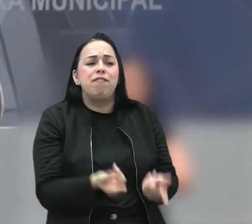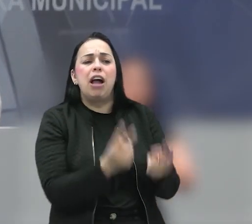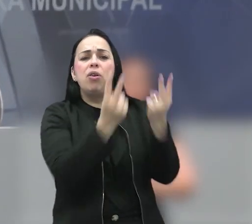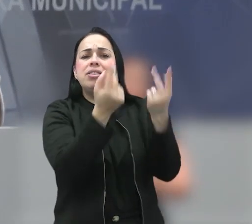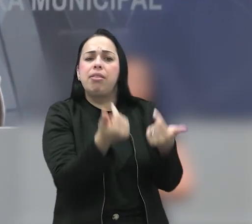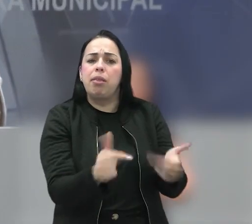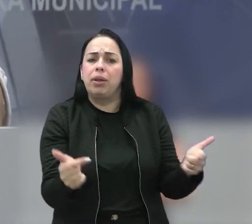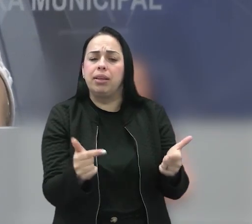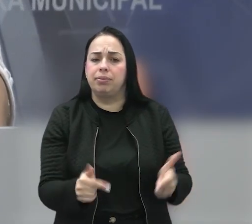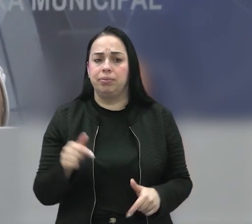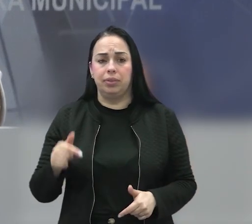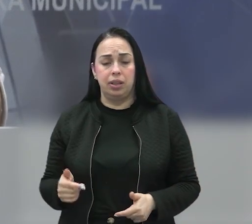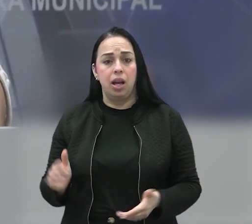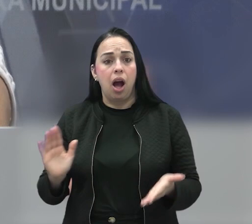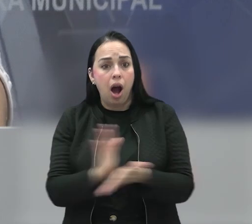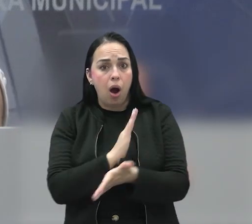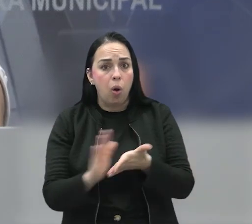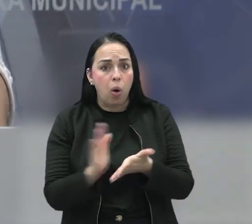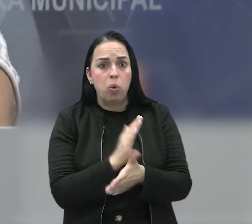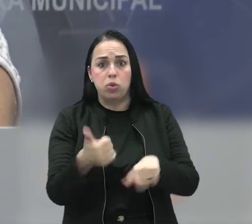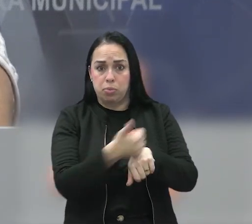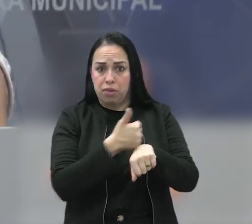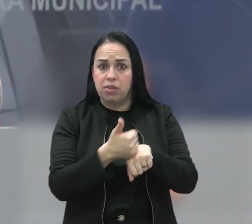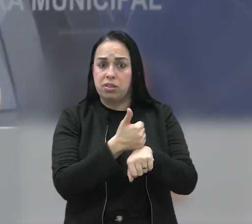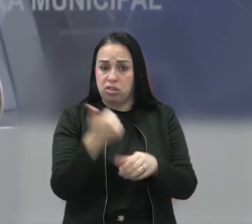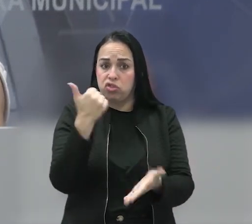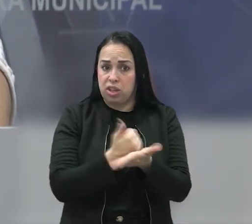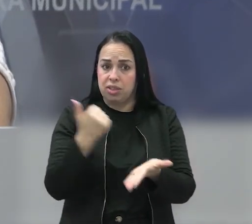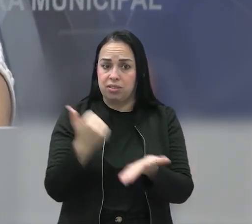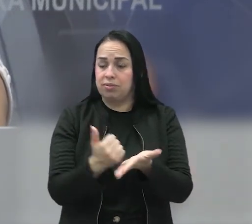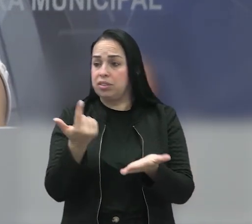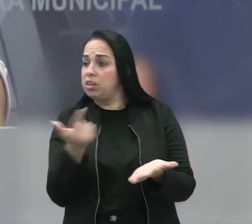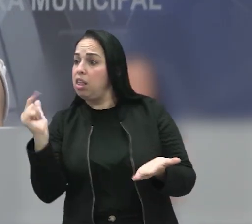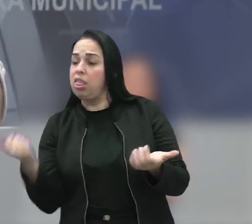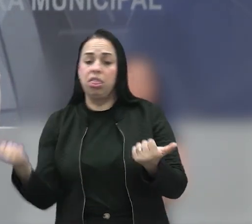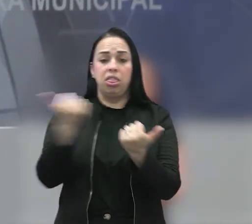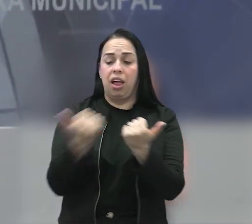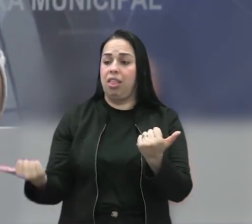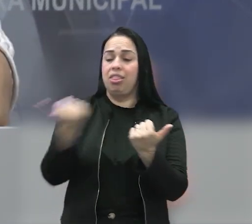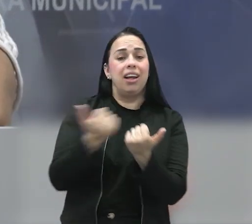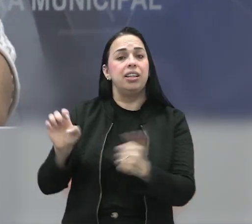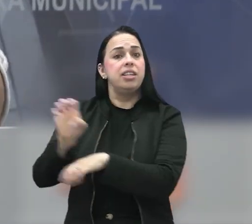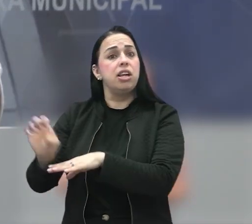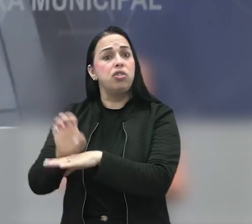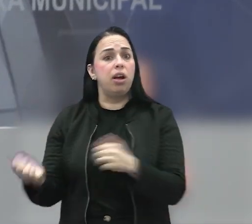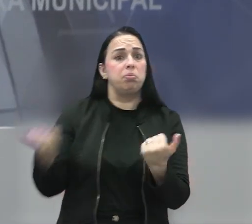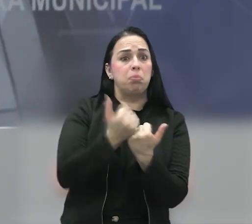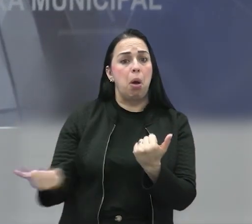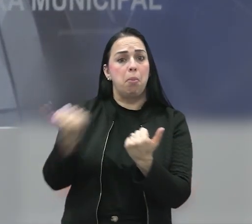De acordo com a parlamentar, alguns profissionais contratados teriam sido substituídos por